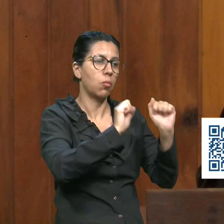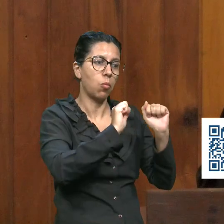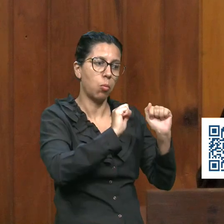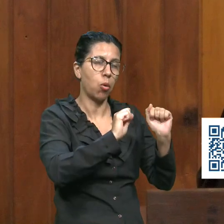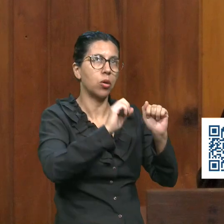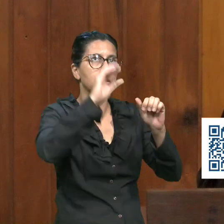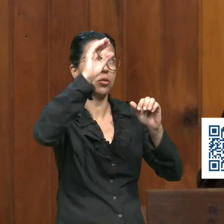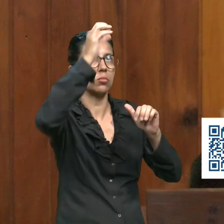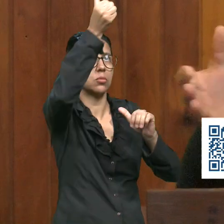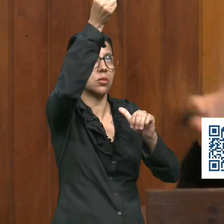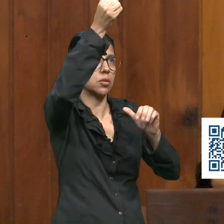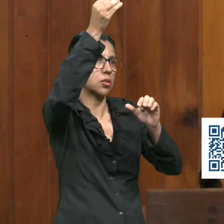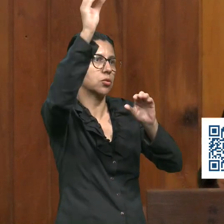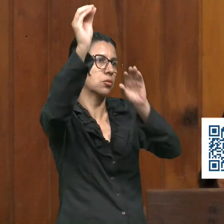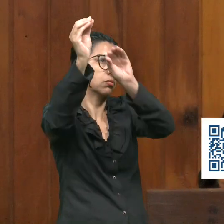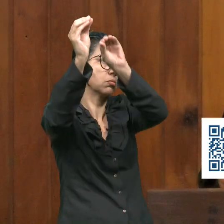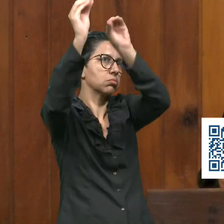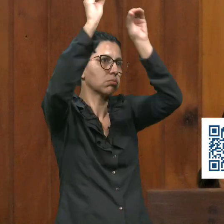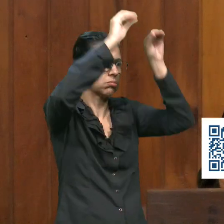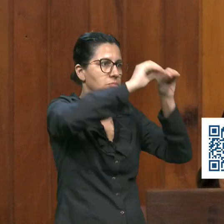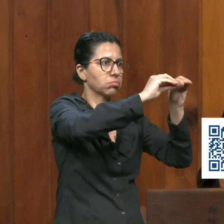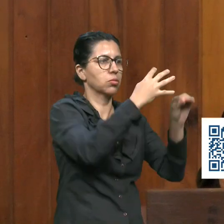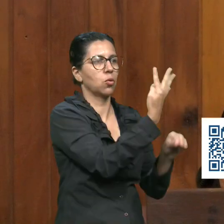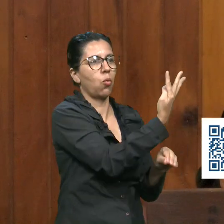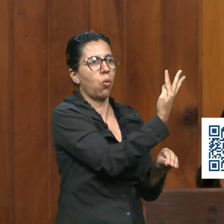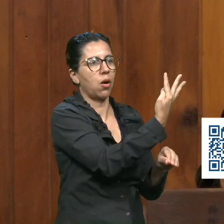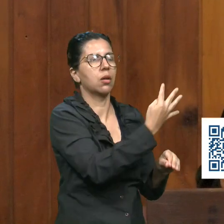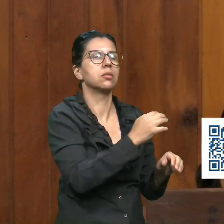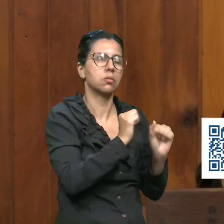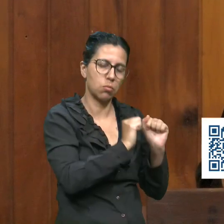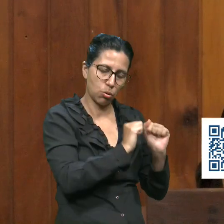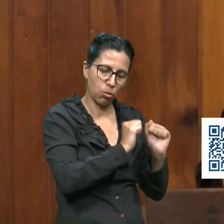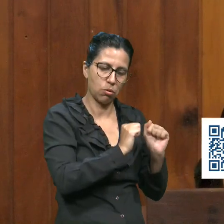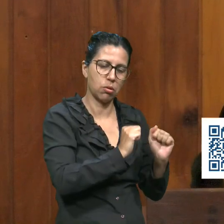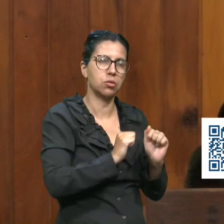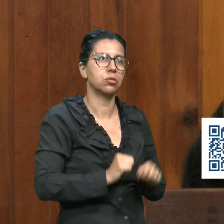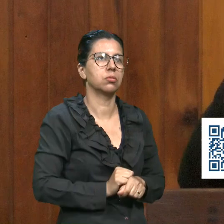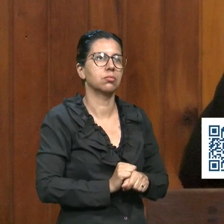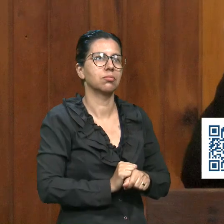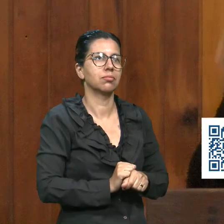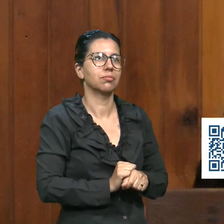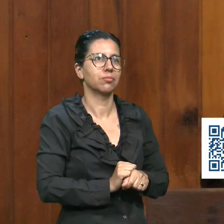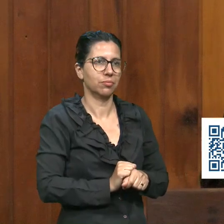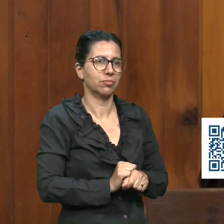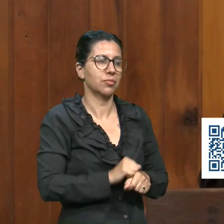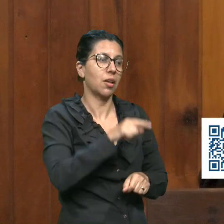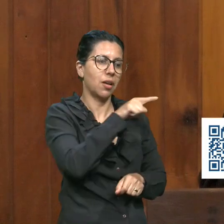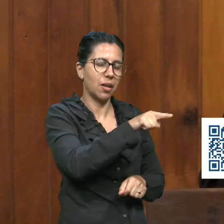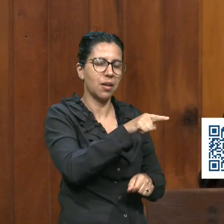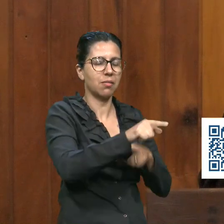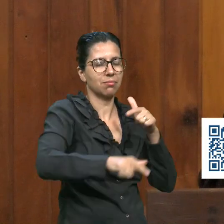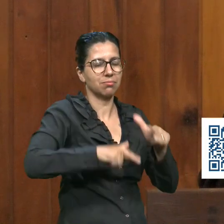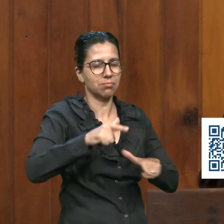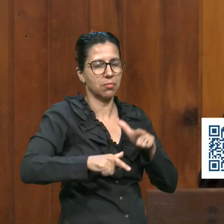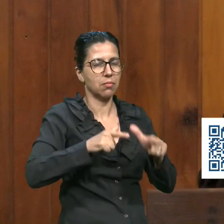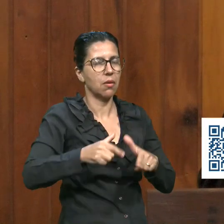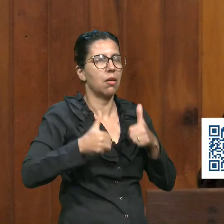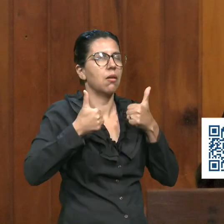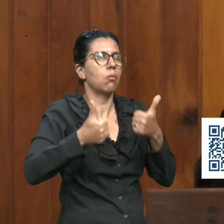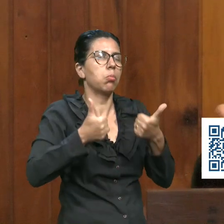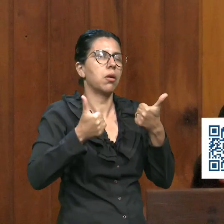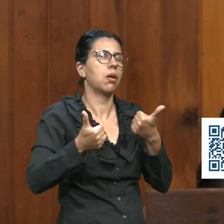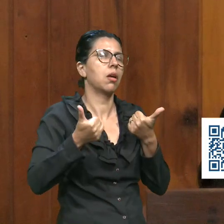de fiscal, os procuradores ali no quarto andar, para poder dar um pouco mais de dignidade a esses